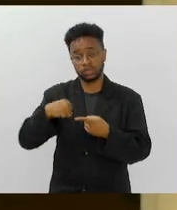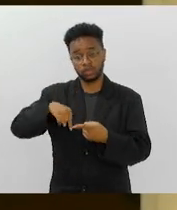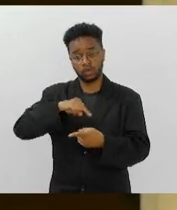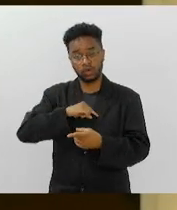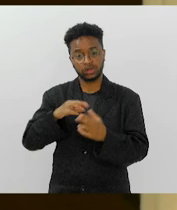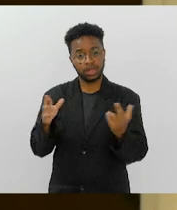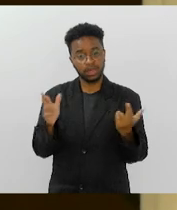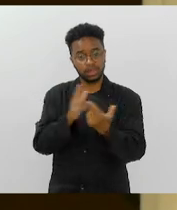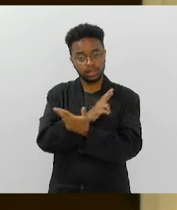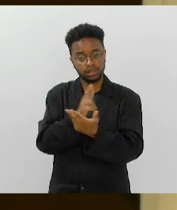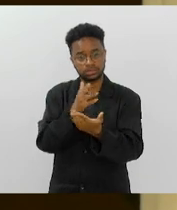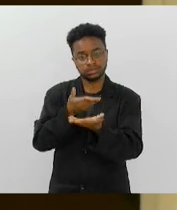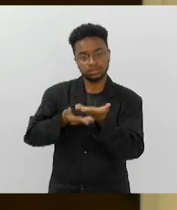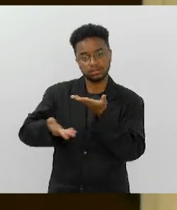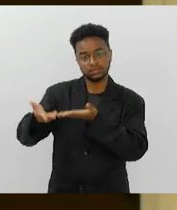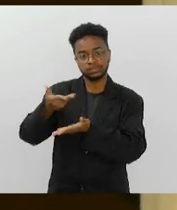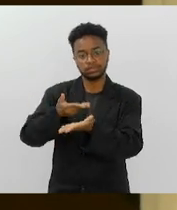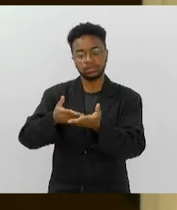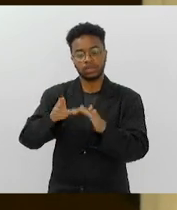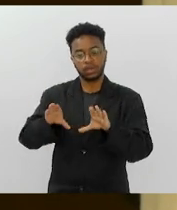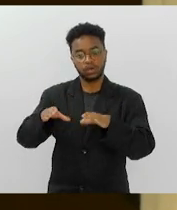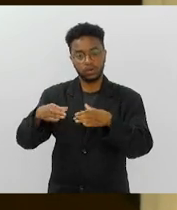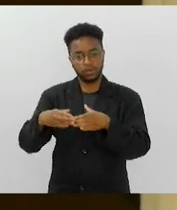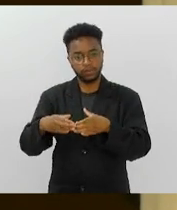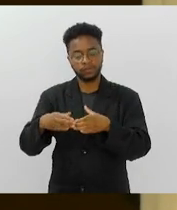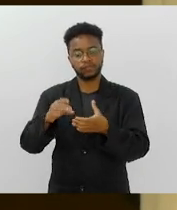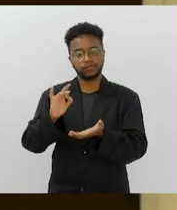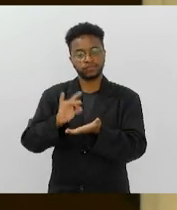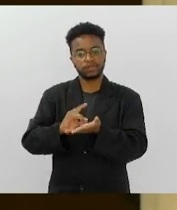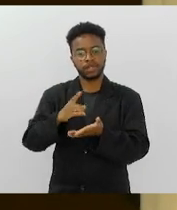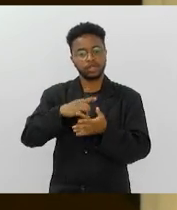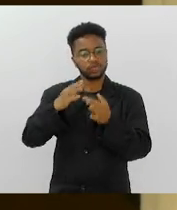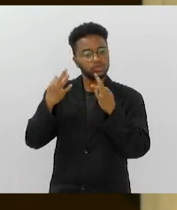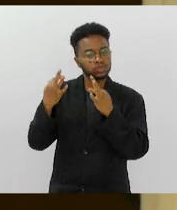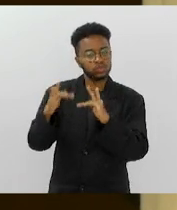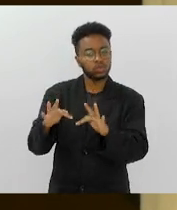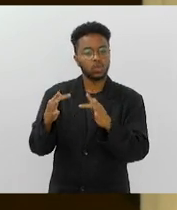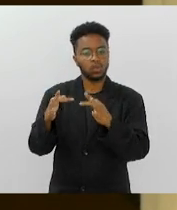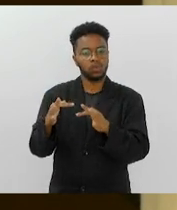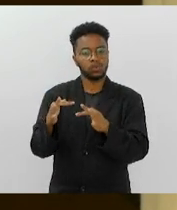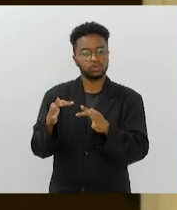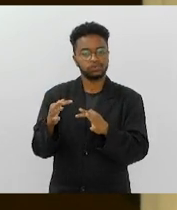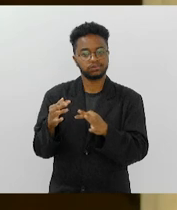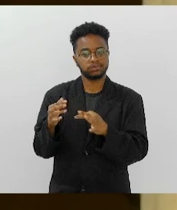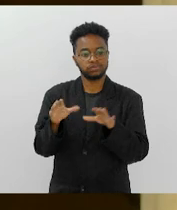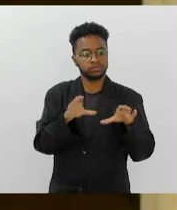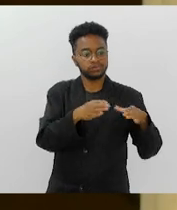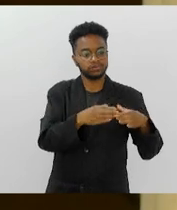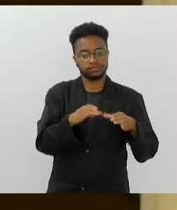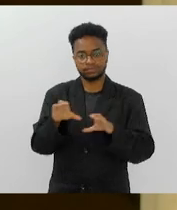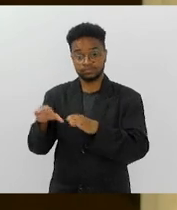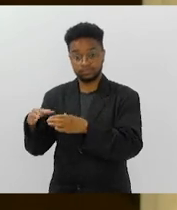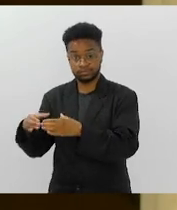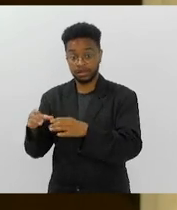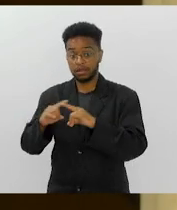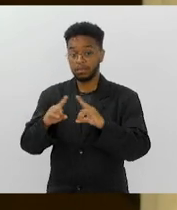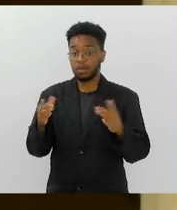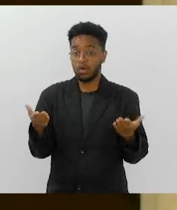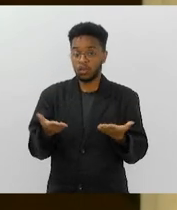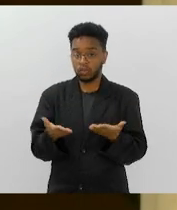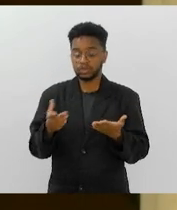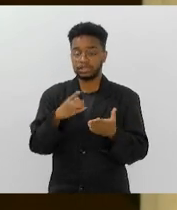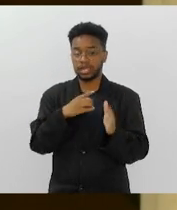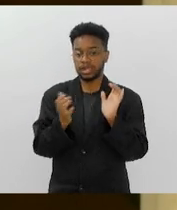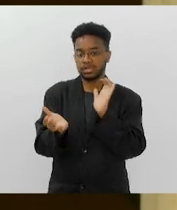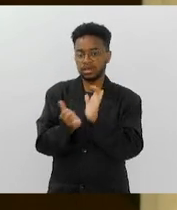com a comunidade é uma relação de muita dor de ambos os lados. E hoje eu tenho o meu efetivo